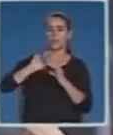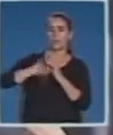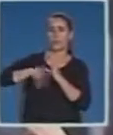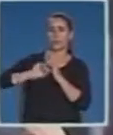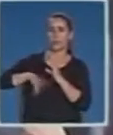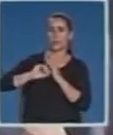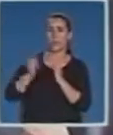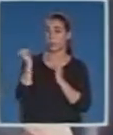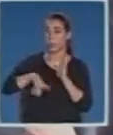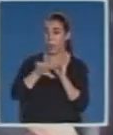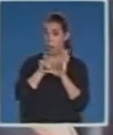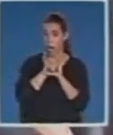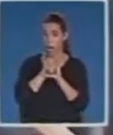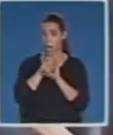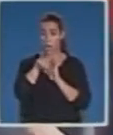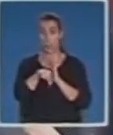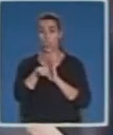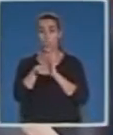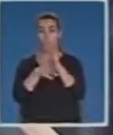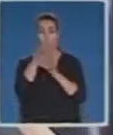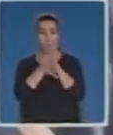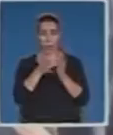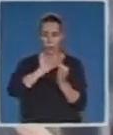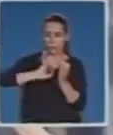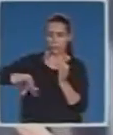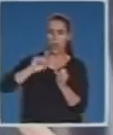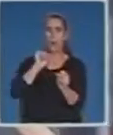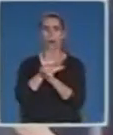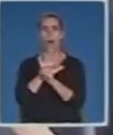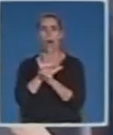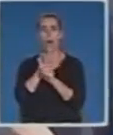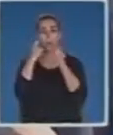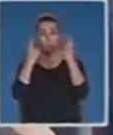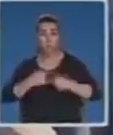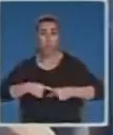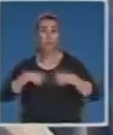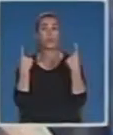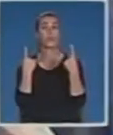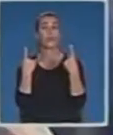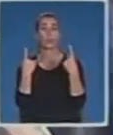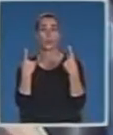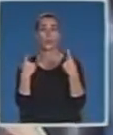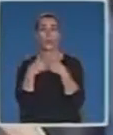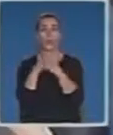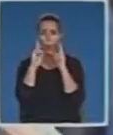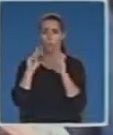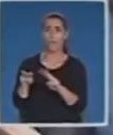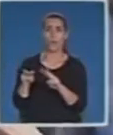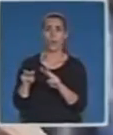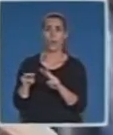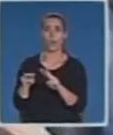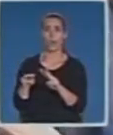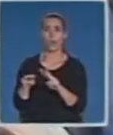diretamente feitas dos distritos desta fábrica para o mar, aos olhos de toda a gente. Todos vemos, só